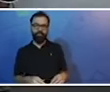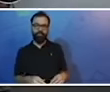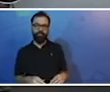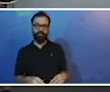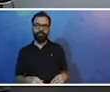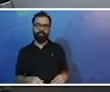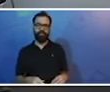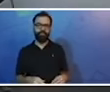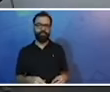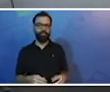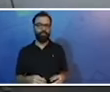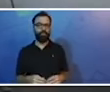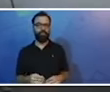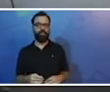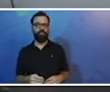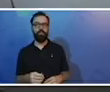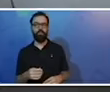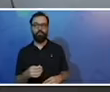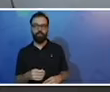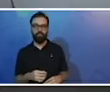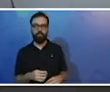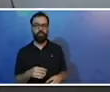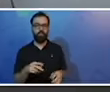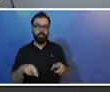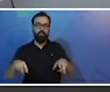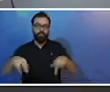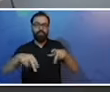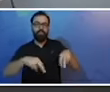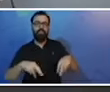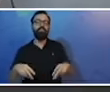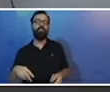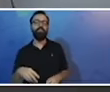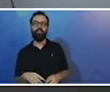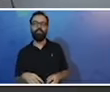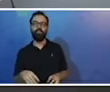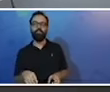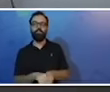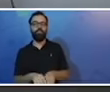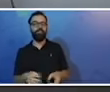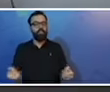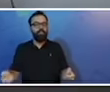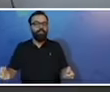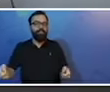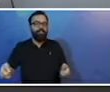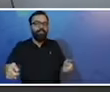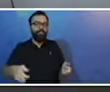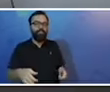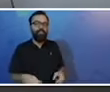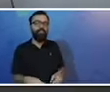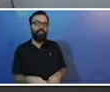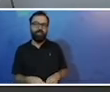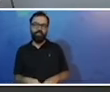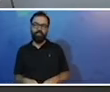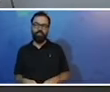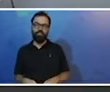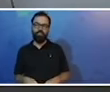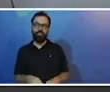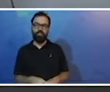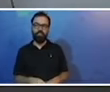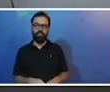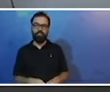brincadeiras lencinho Branco Corre Cutia a canda Cirandinha muitas outras e